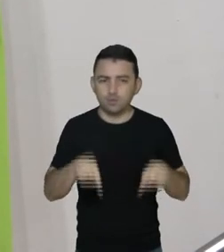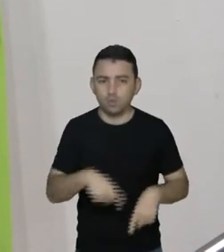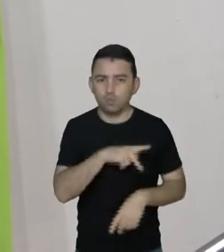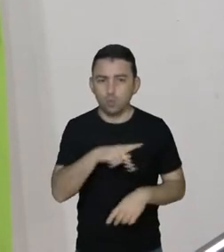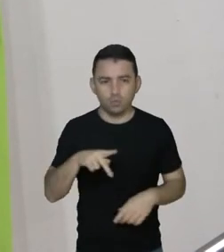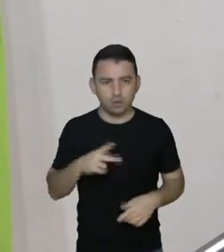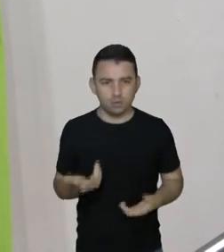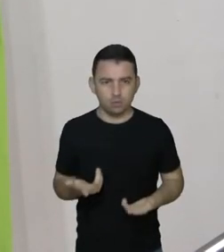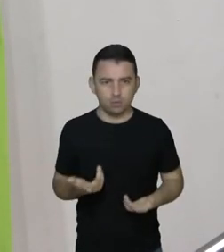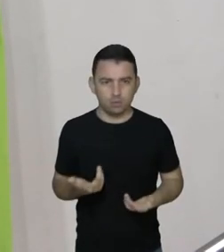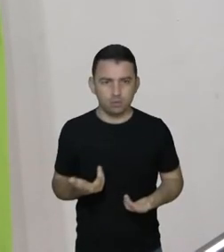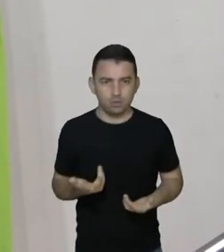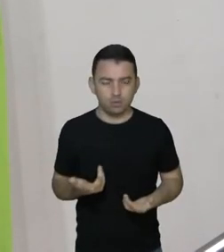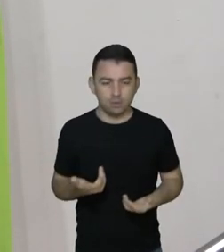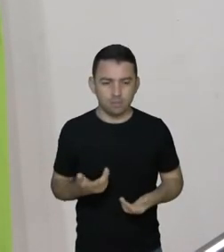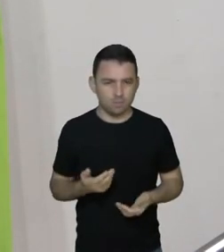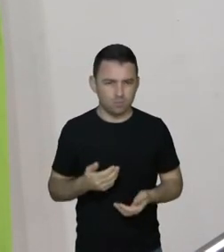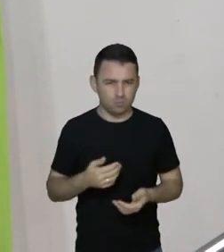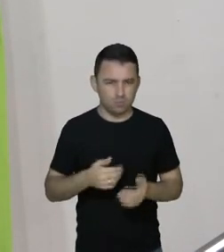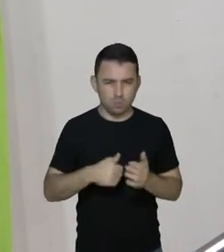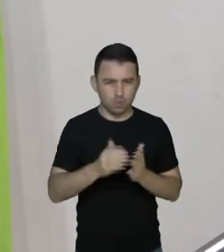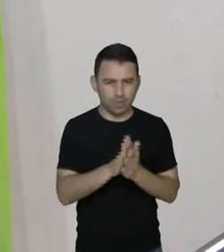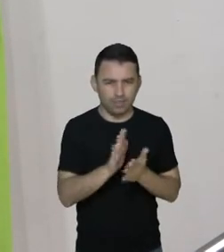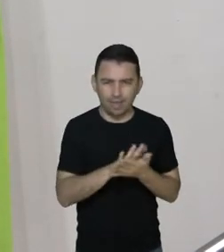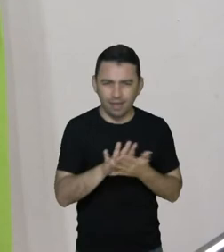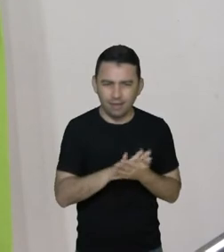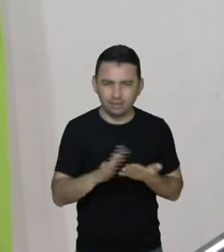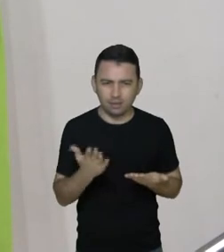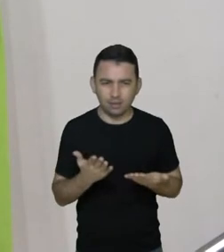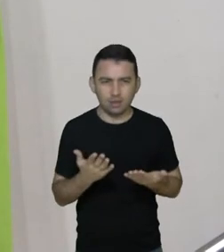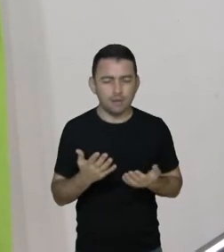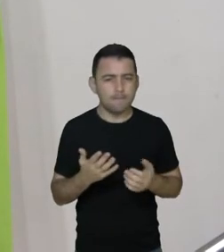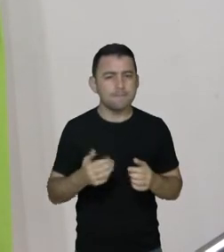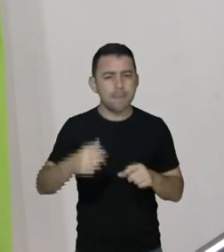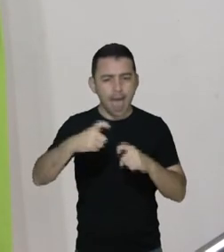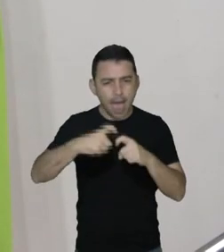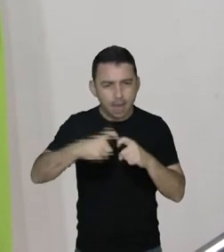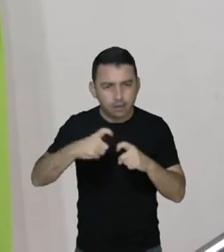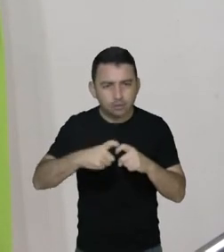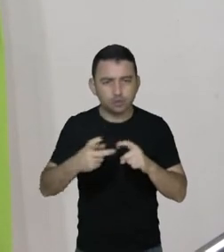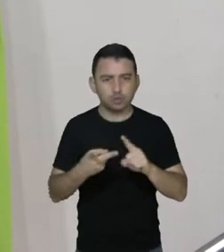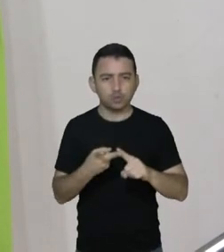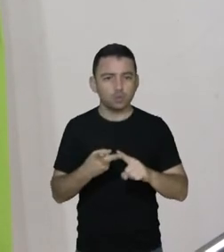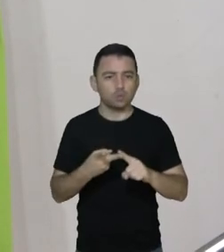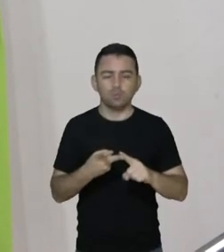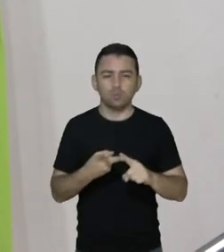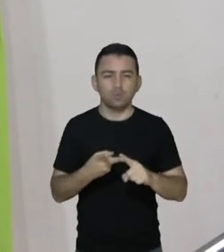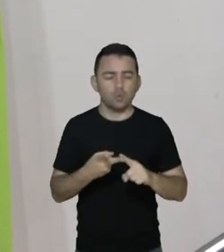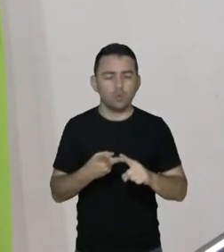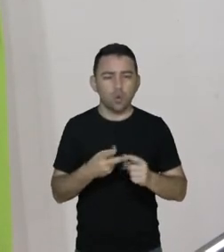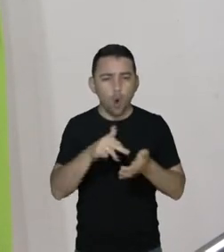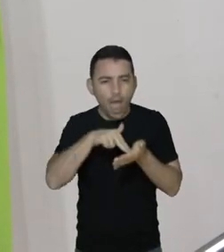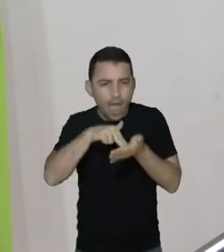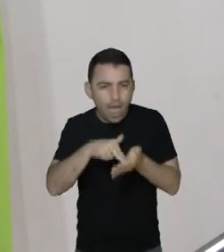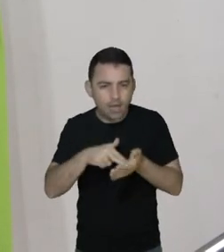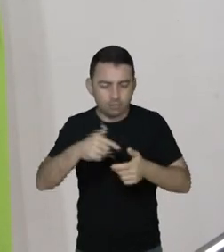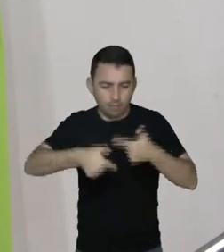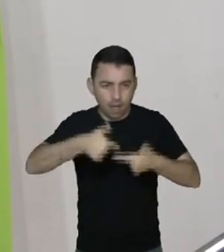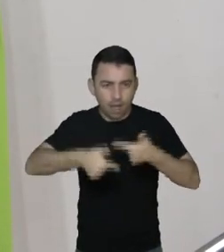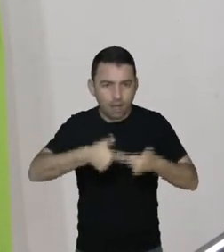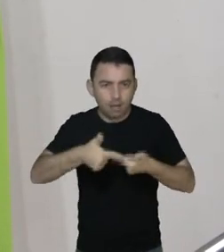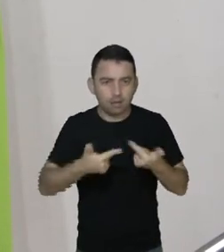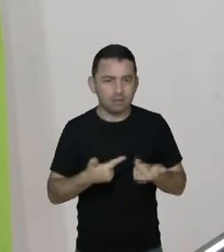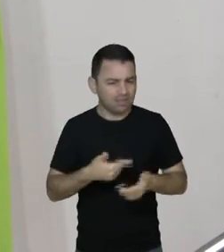inimputável. Se um médico, se um funcionário dos Correios, se um funcionário público de qualquer outro departamento cometer algum